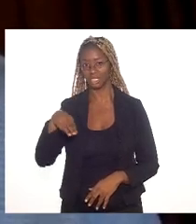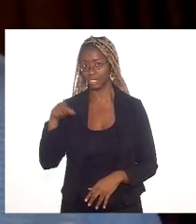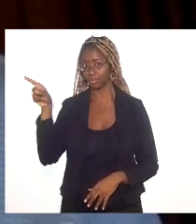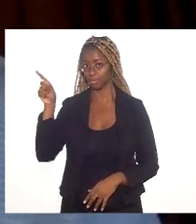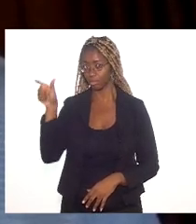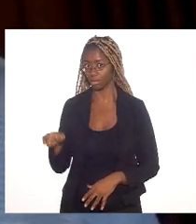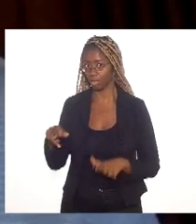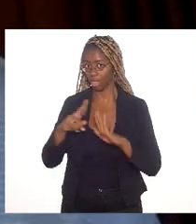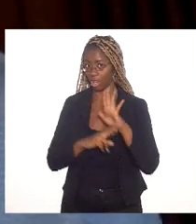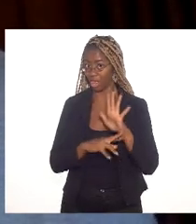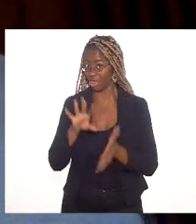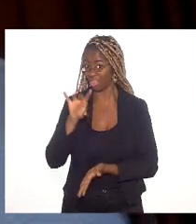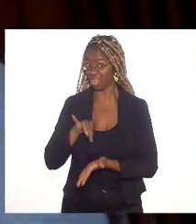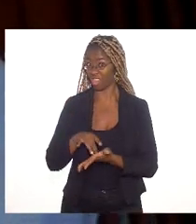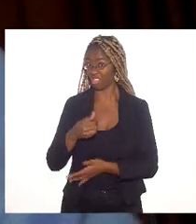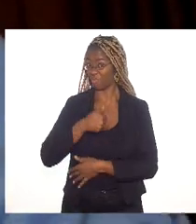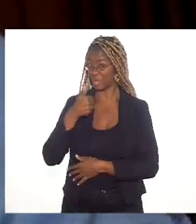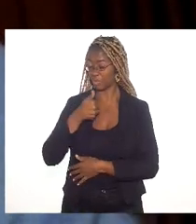original,